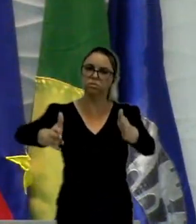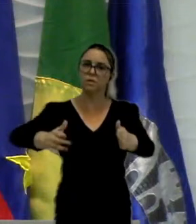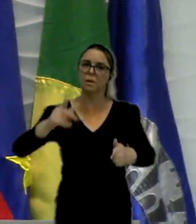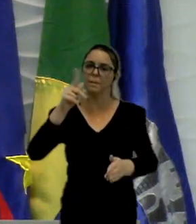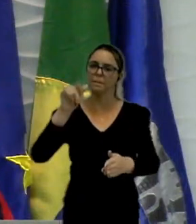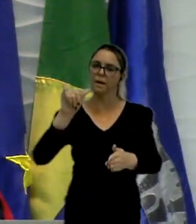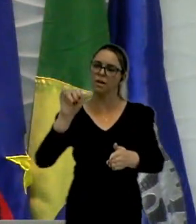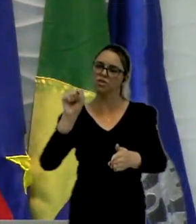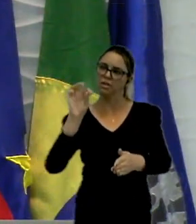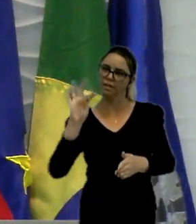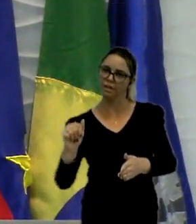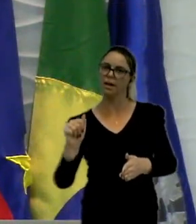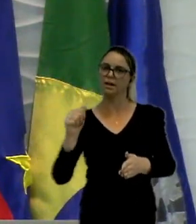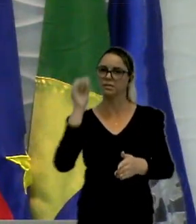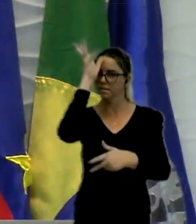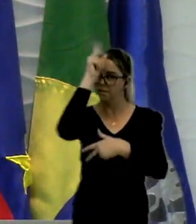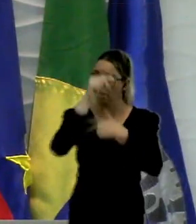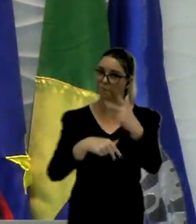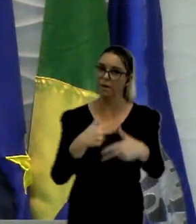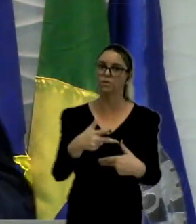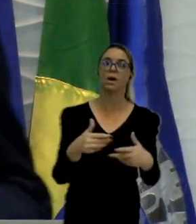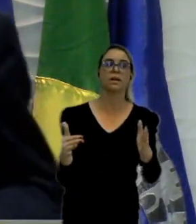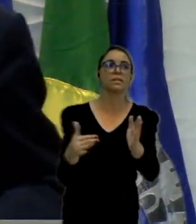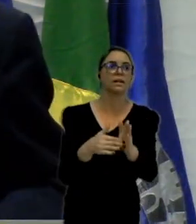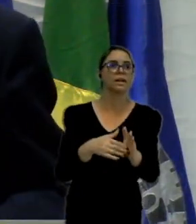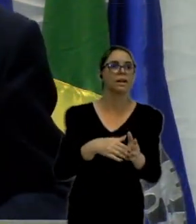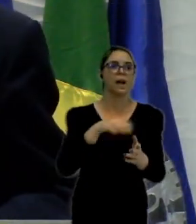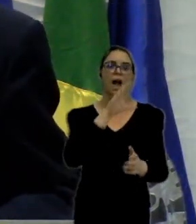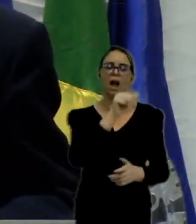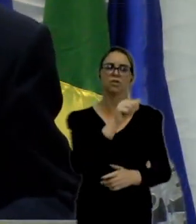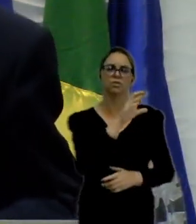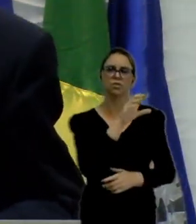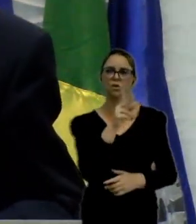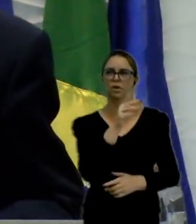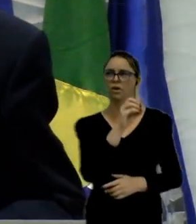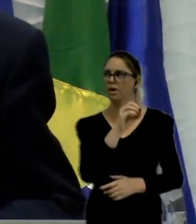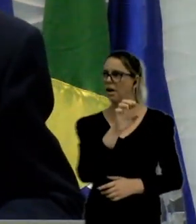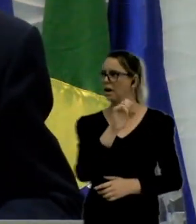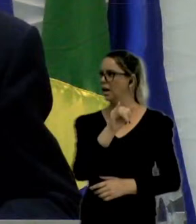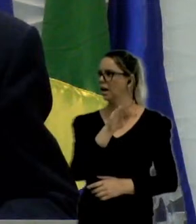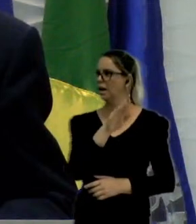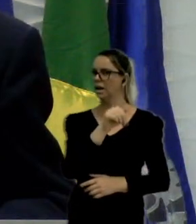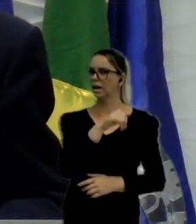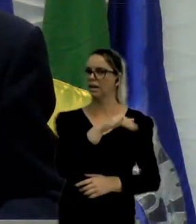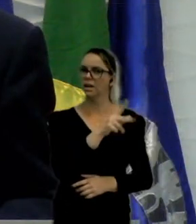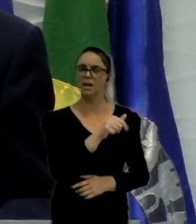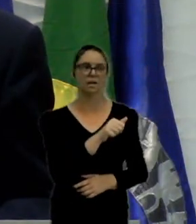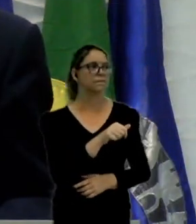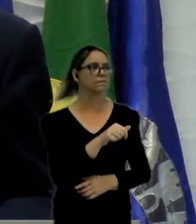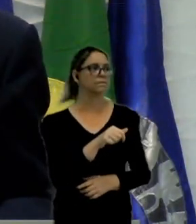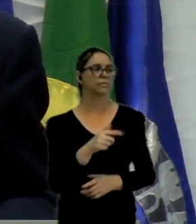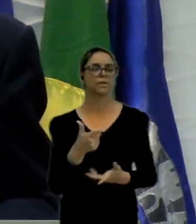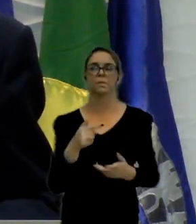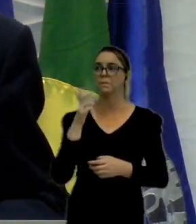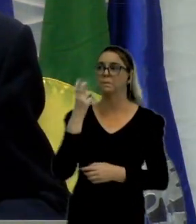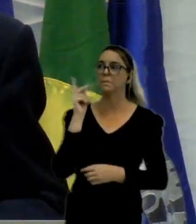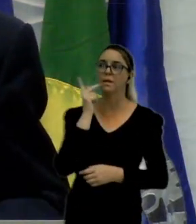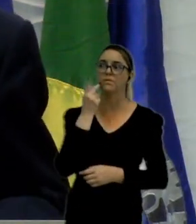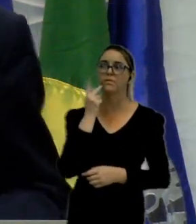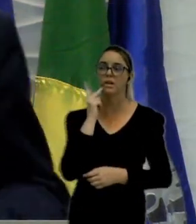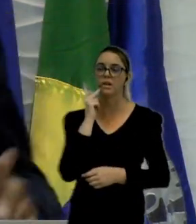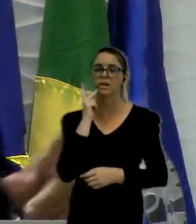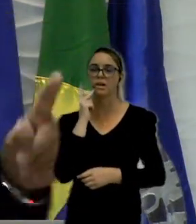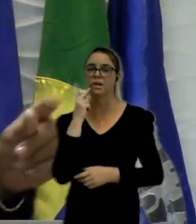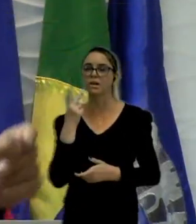pista de São Bento Una, a Cachoeirinha, passando lá pela vila, enquanto o Padre Vera consegue essa pista,